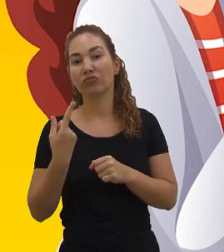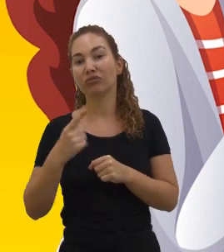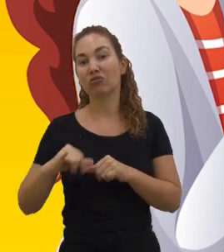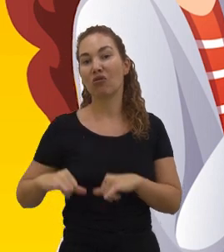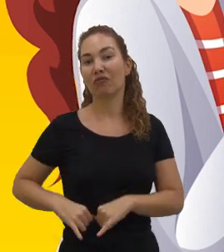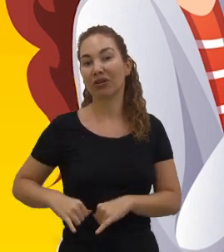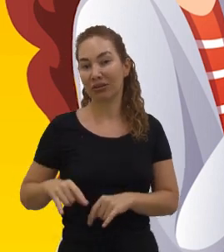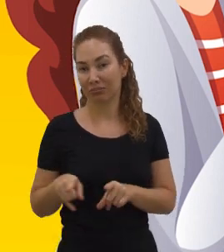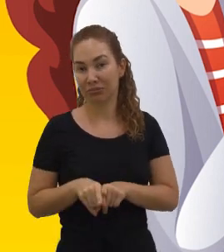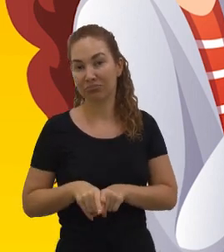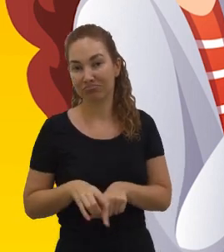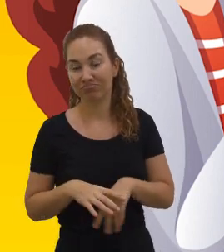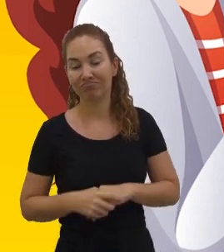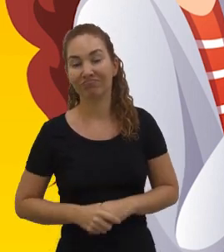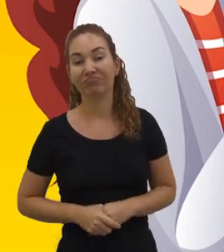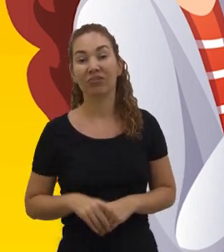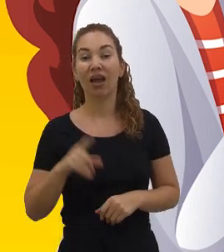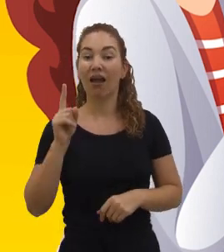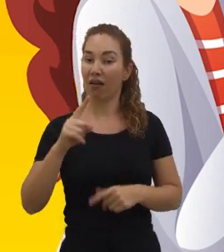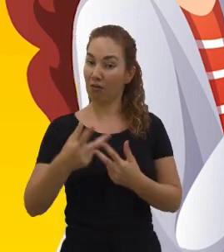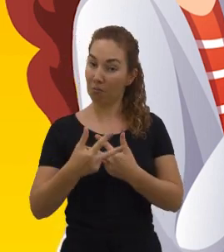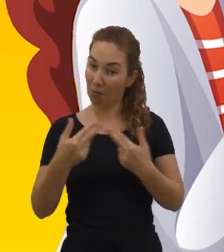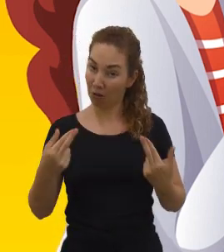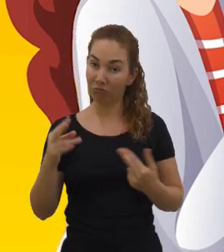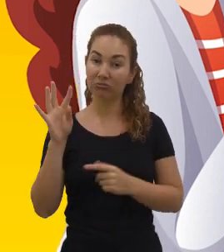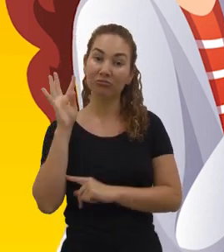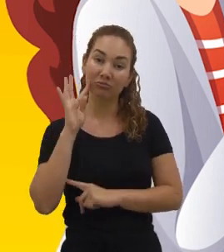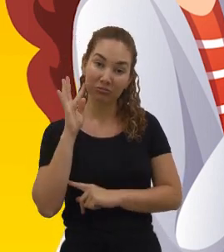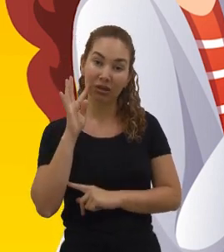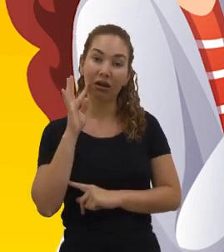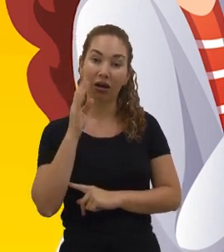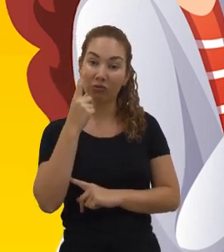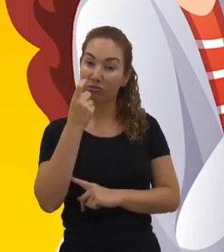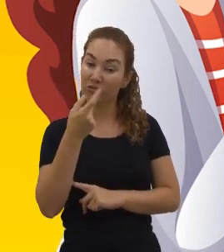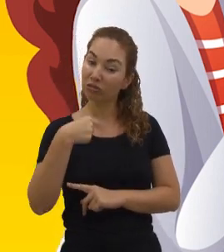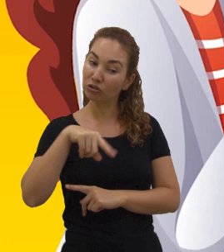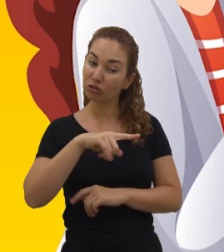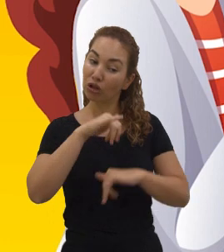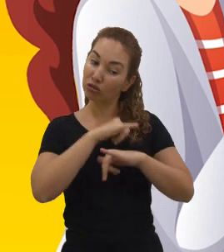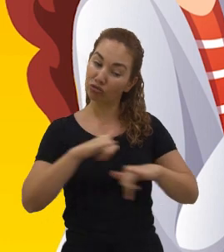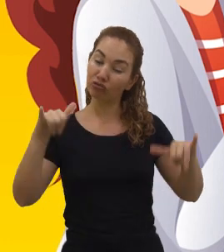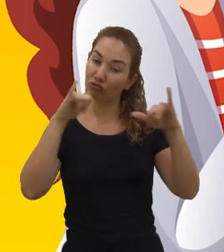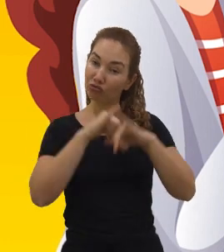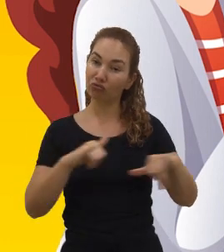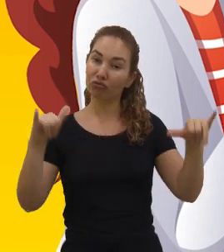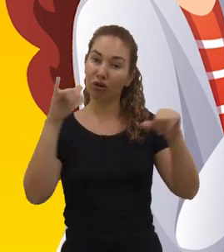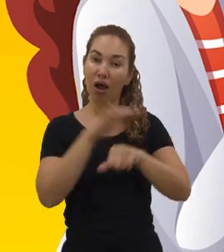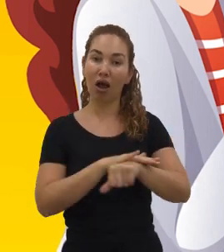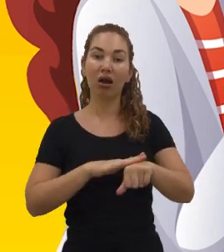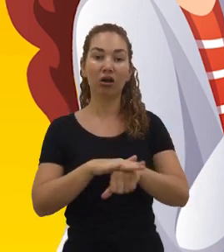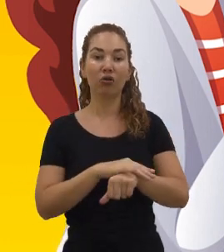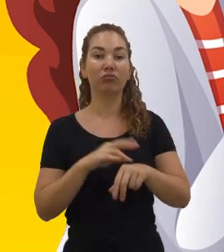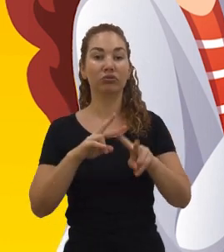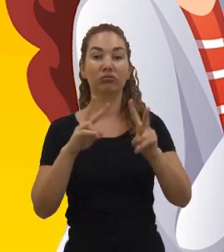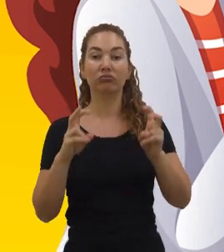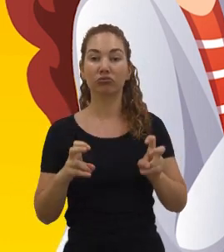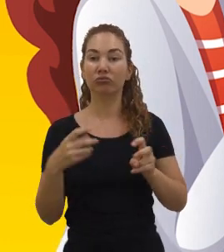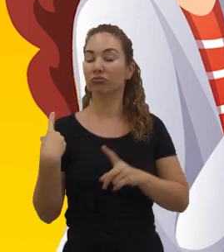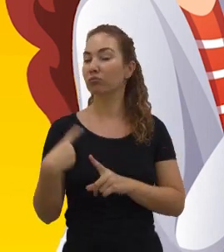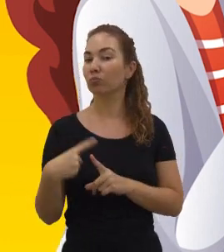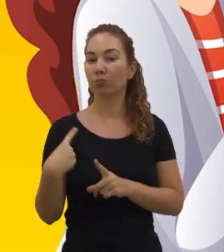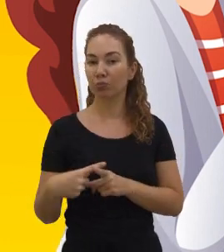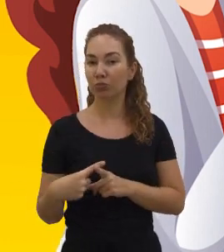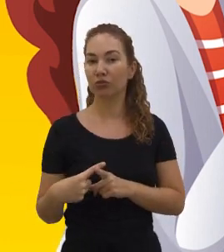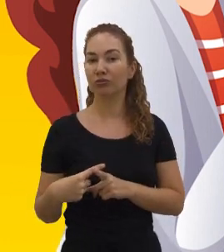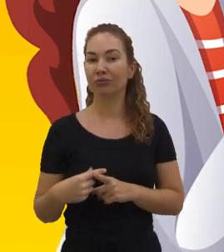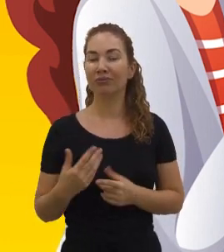prejudicar. E é uma coisa, assim, bem interessante também de a gente conseguir divulgar e conversar sobre isso, porque